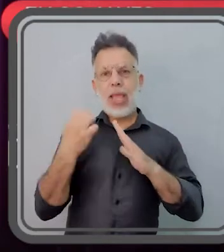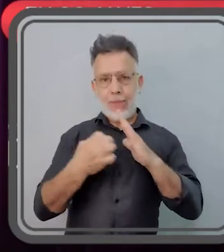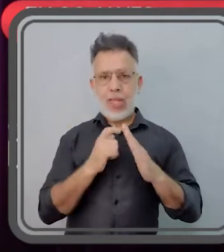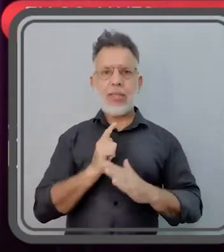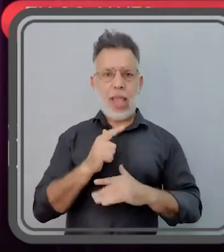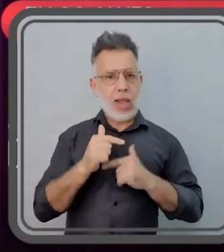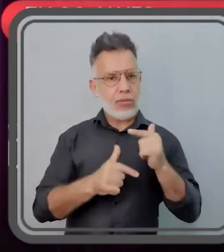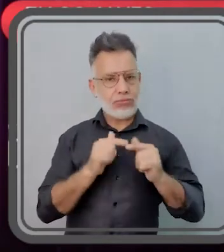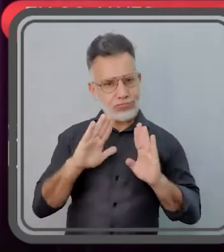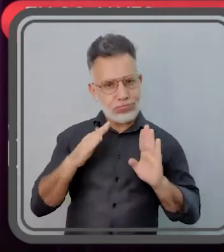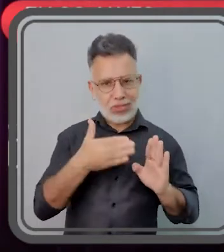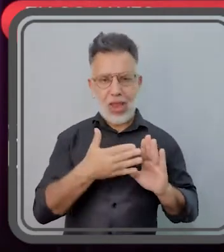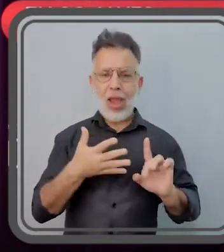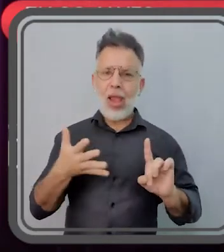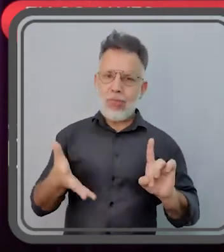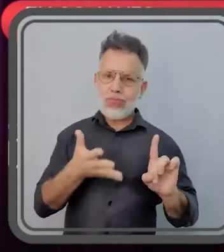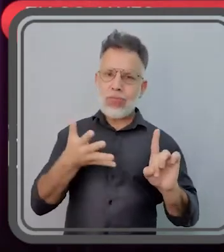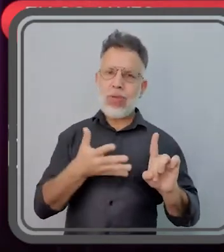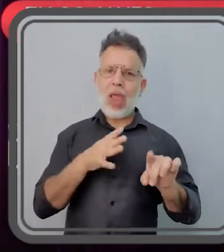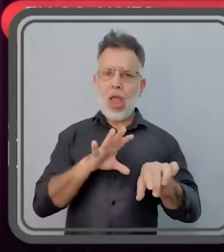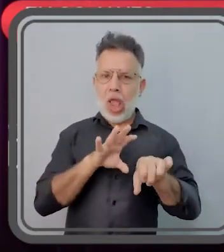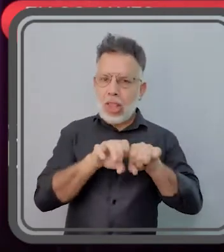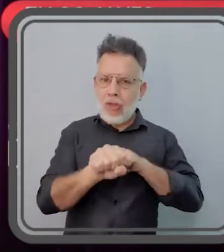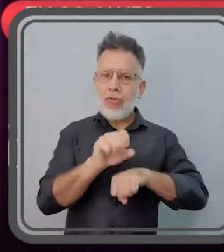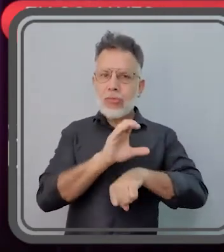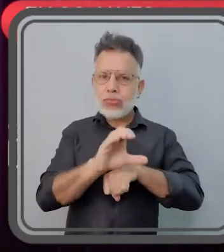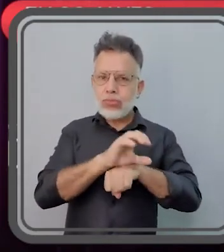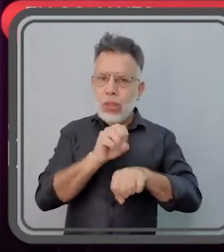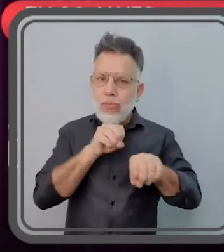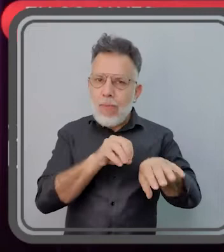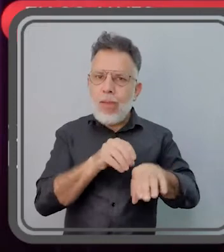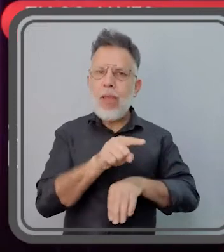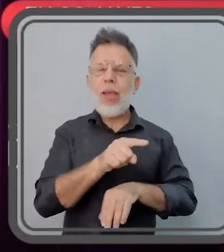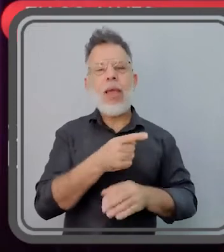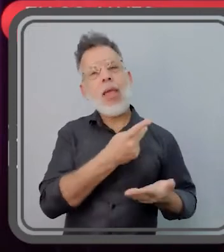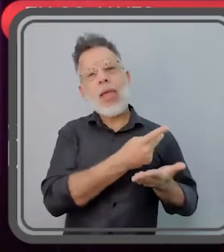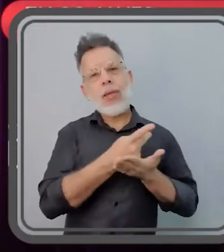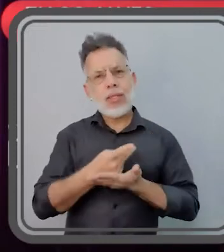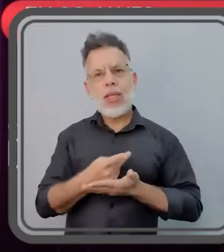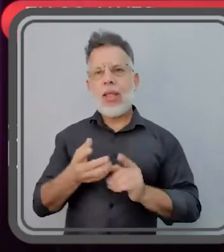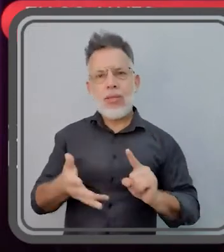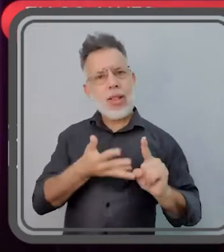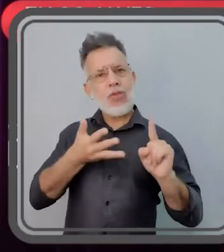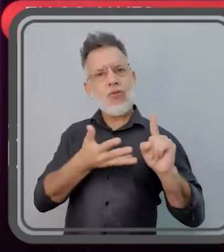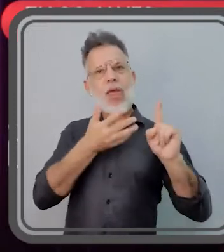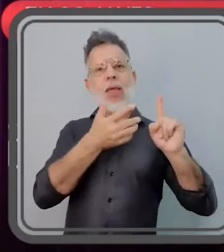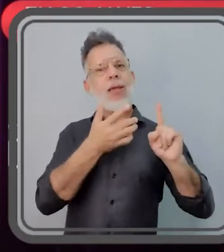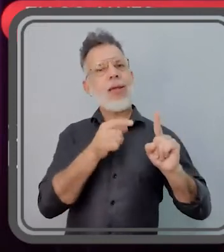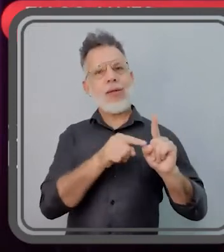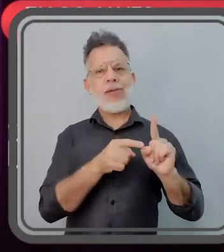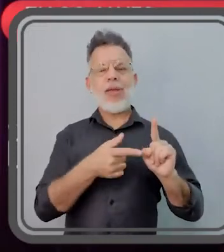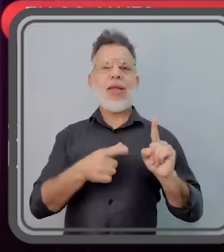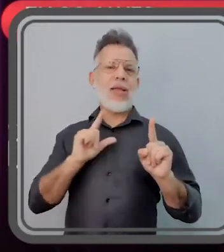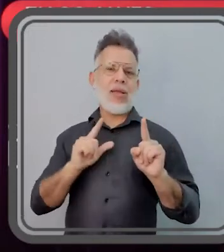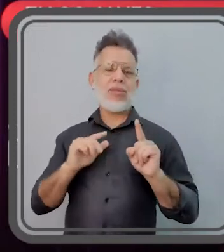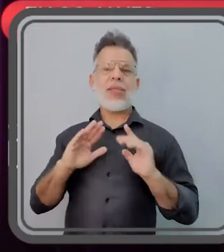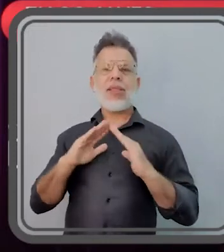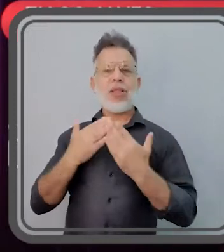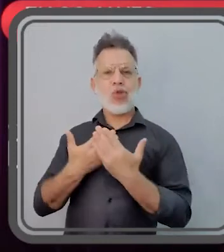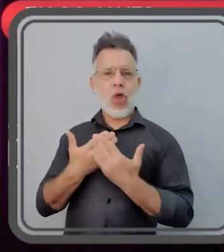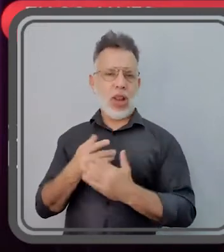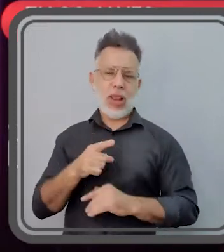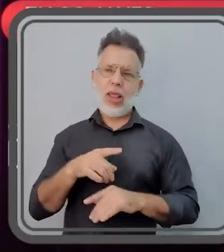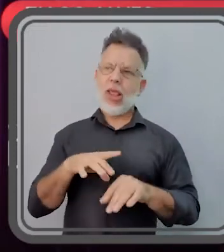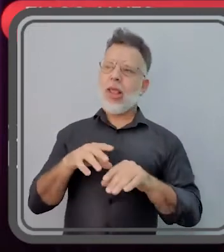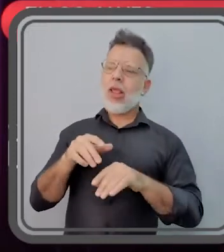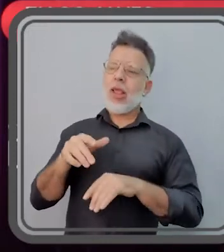tem trabalhado justamente na formação desses profissionais, né, de buscar e incentivar essas pessoas, mesmo antes da escola,